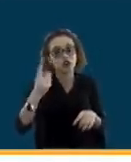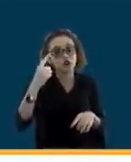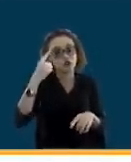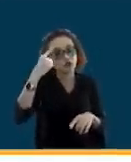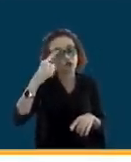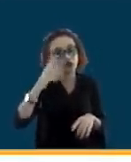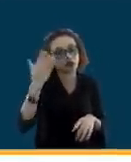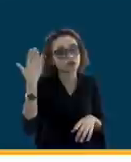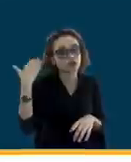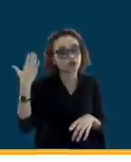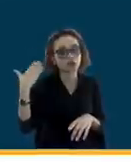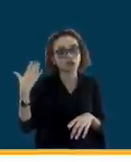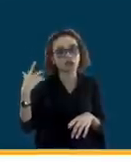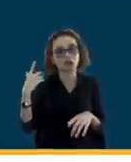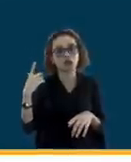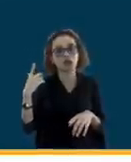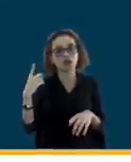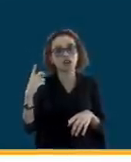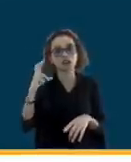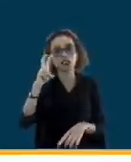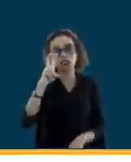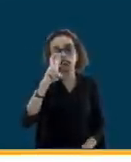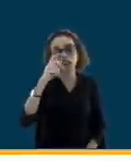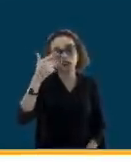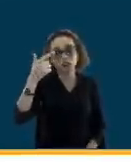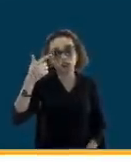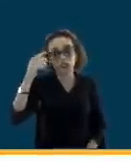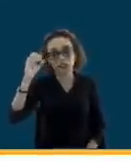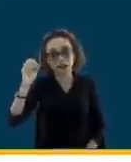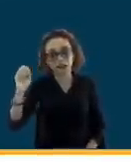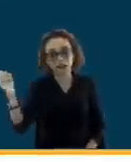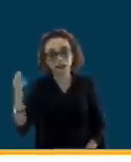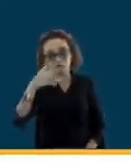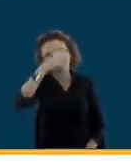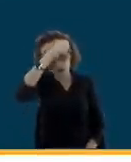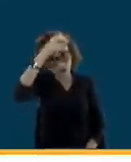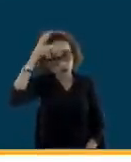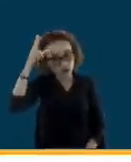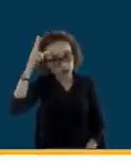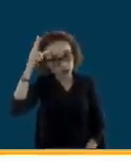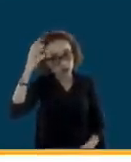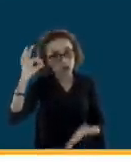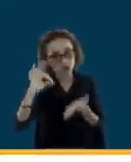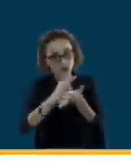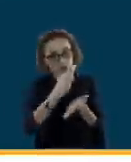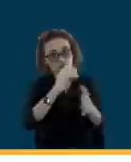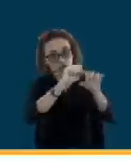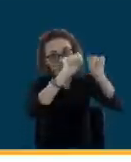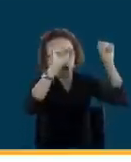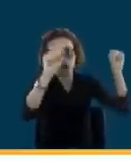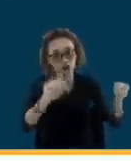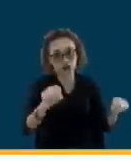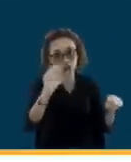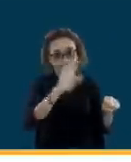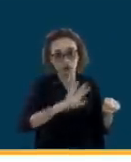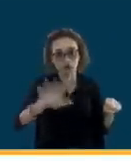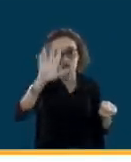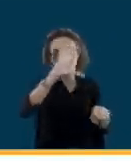esse dado, 570 novos municípios que se inscreveram no Sistema Nacional de